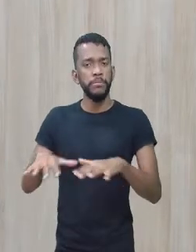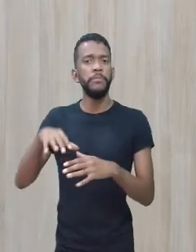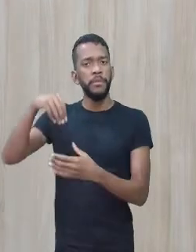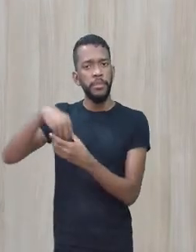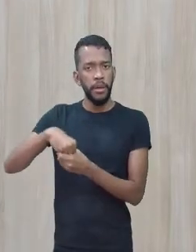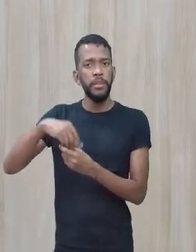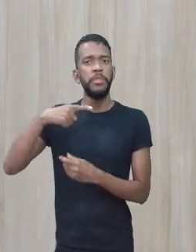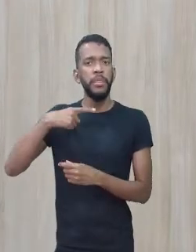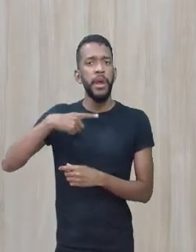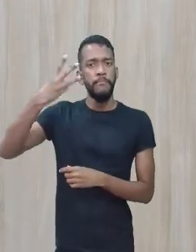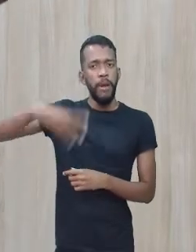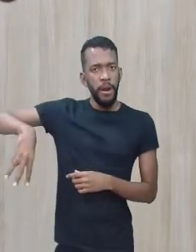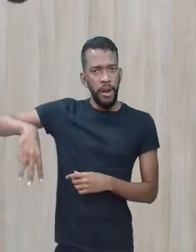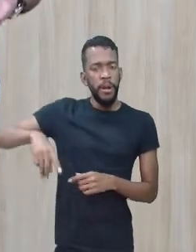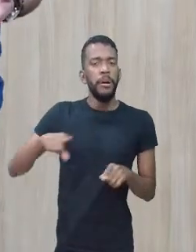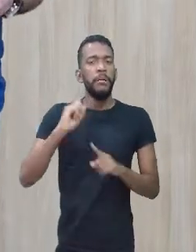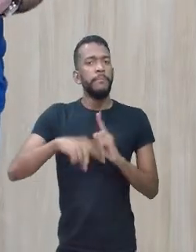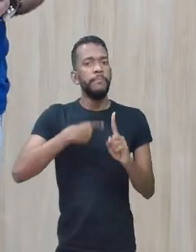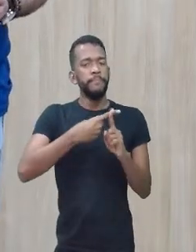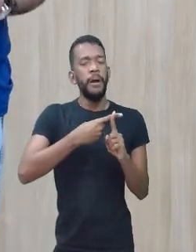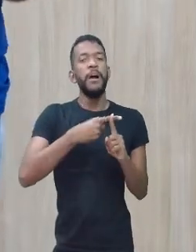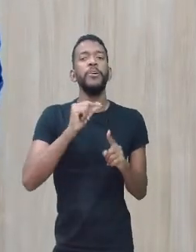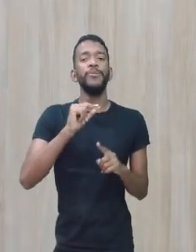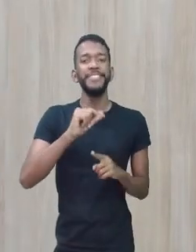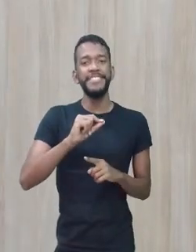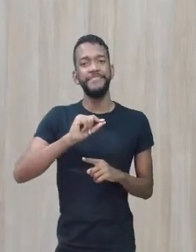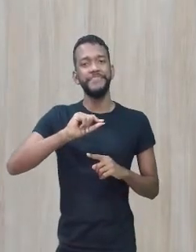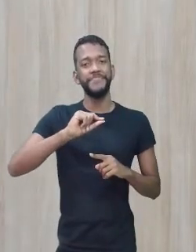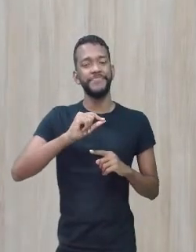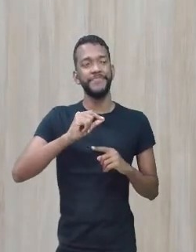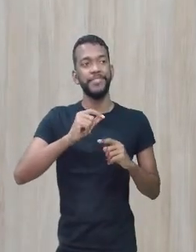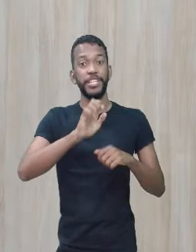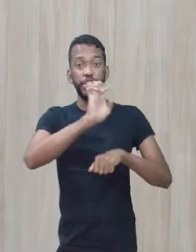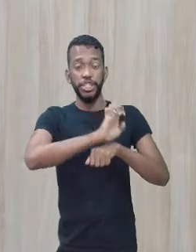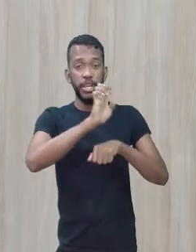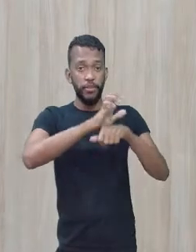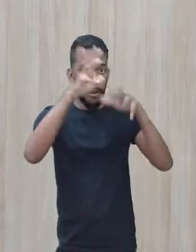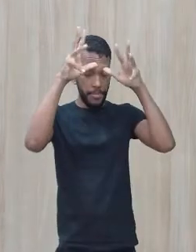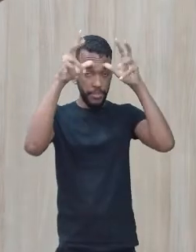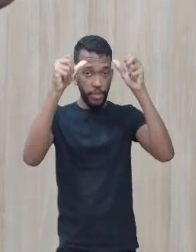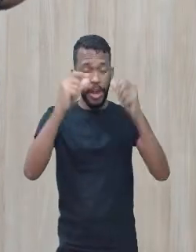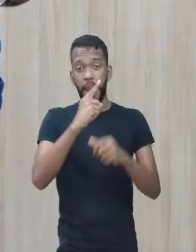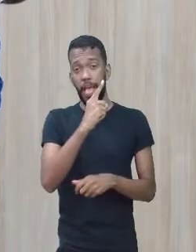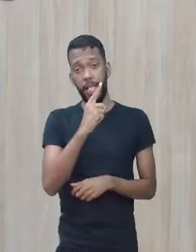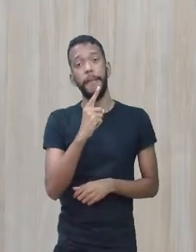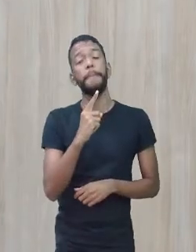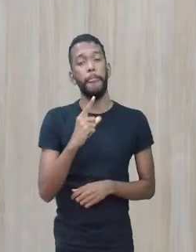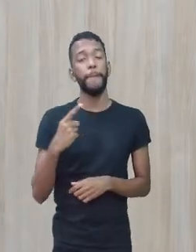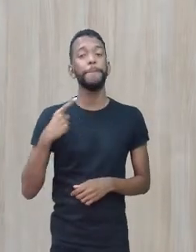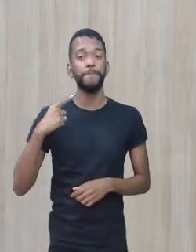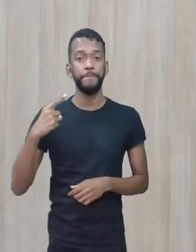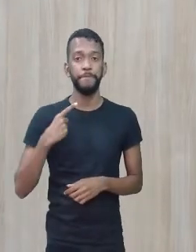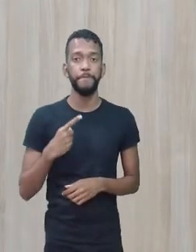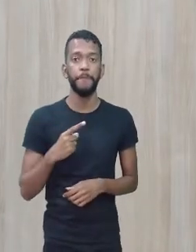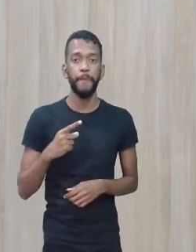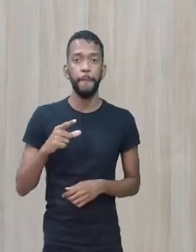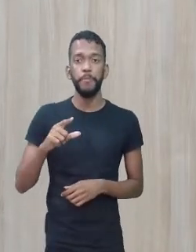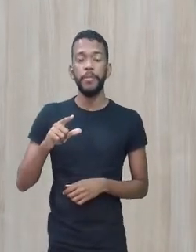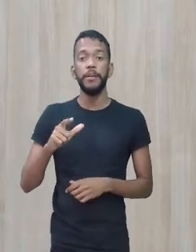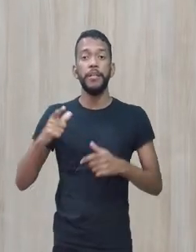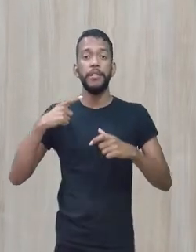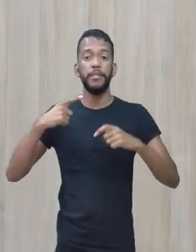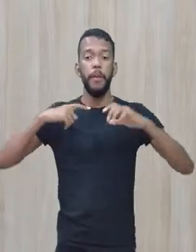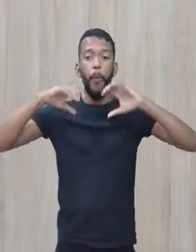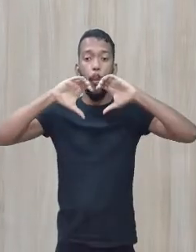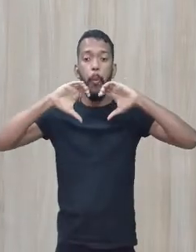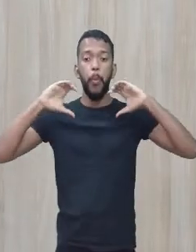Maranhão e o estado do Amazonas. Existe no estado do Amazonas até o